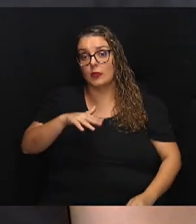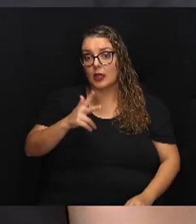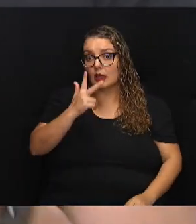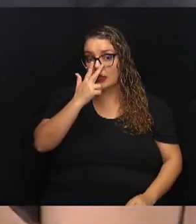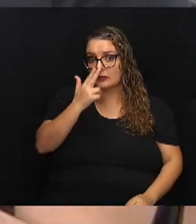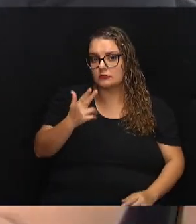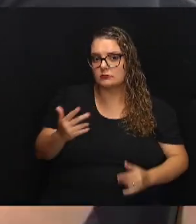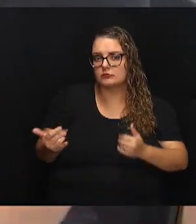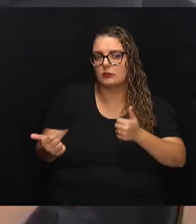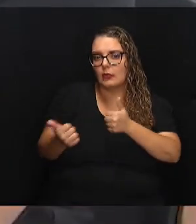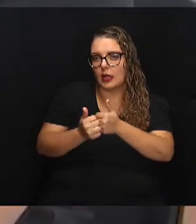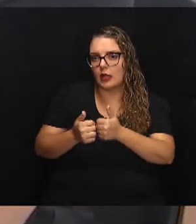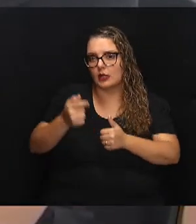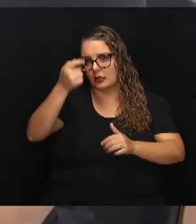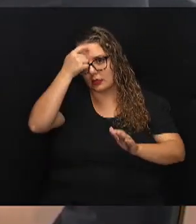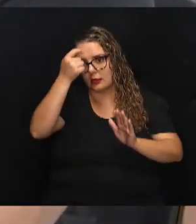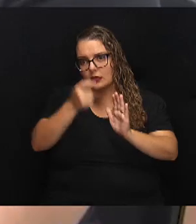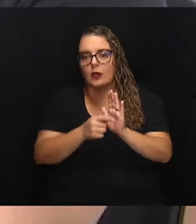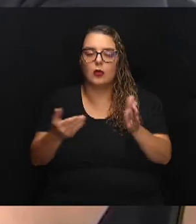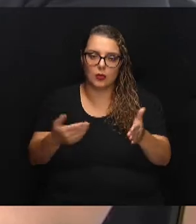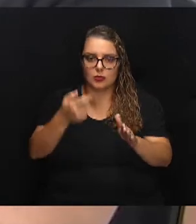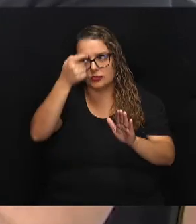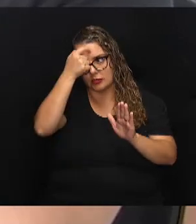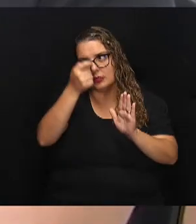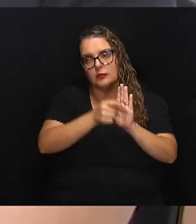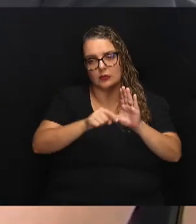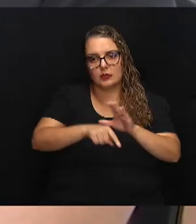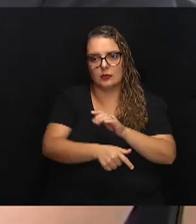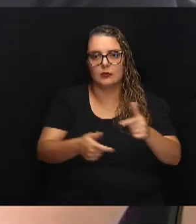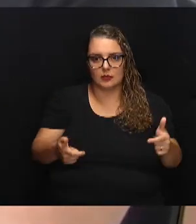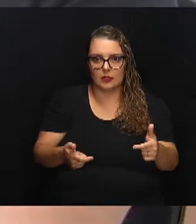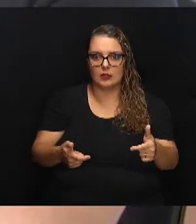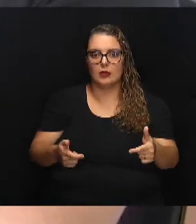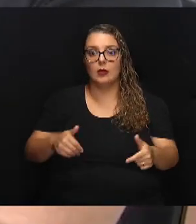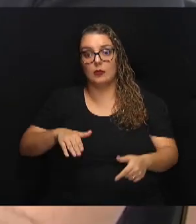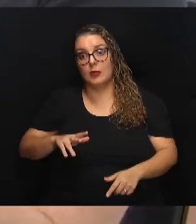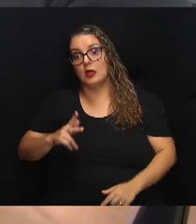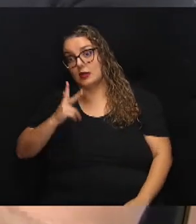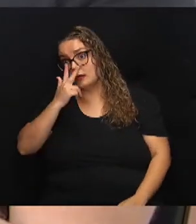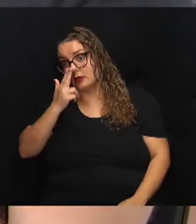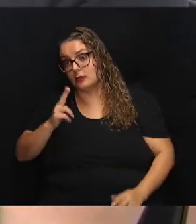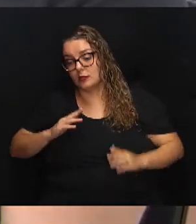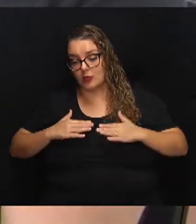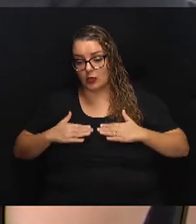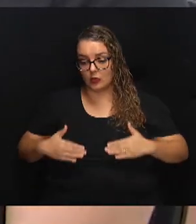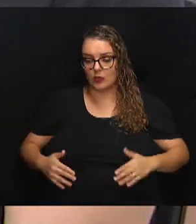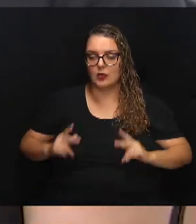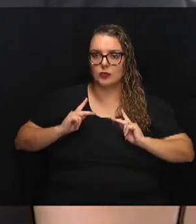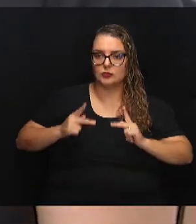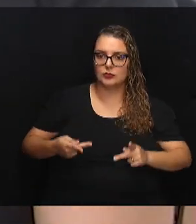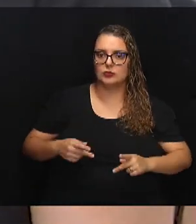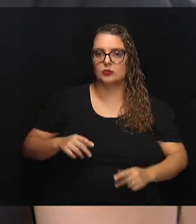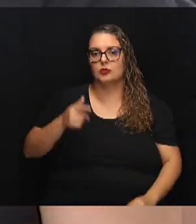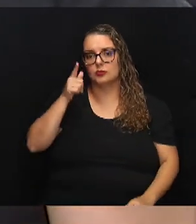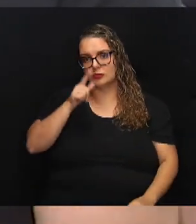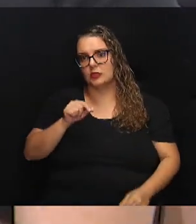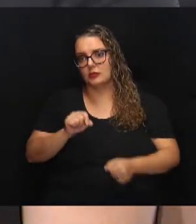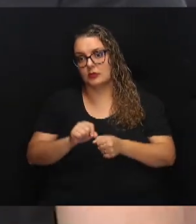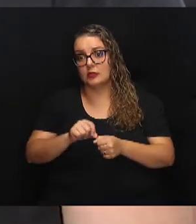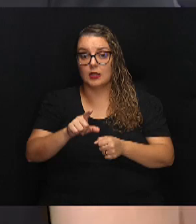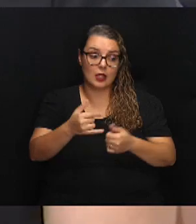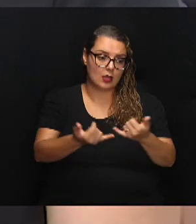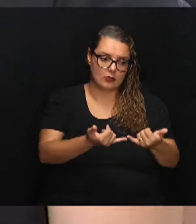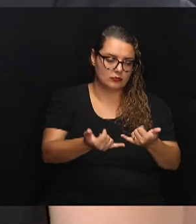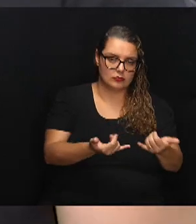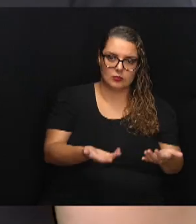época. Hoje a IA já está avançando e está conseguindo chegar próximo ao que o ser humano conseguia fazer. Mas basicamente essa ferramenta era um jogo que foi dado na